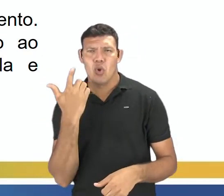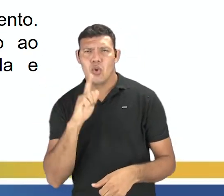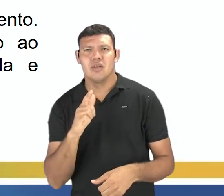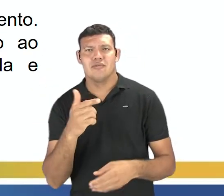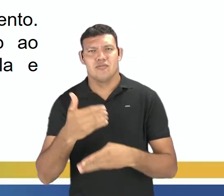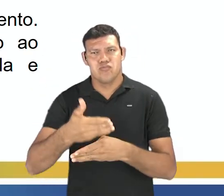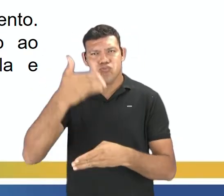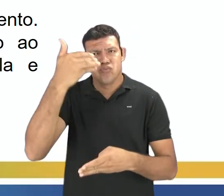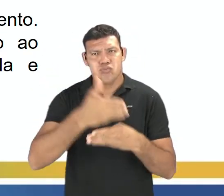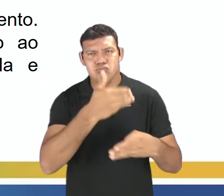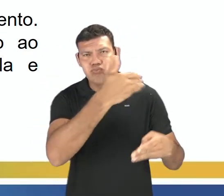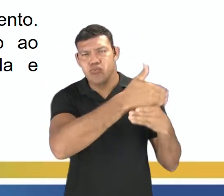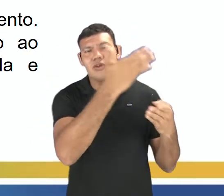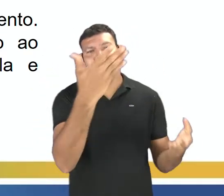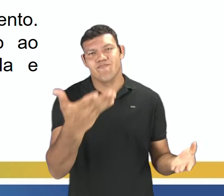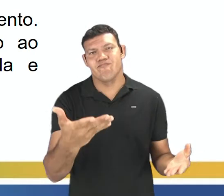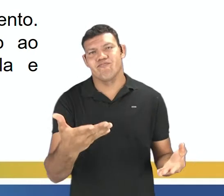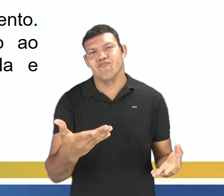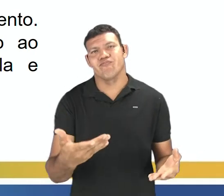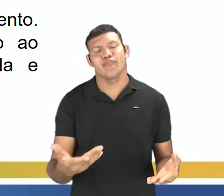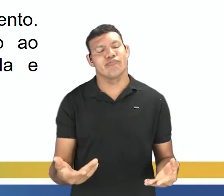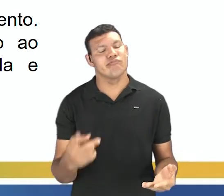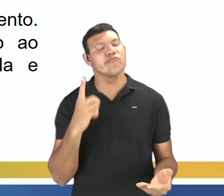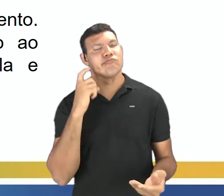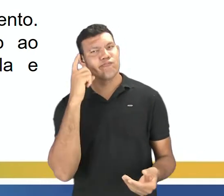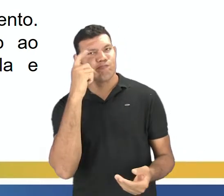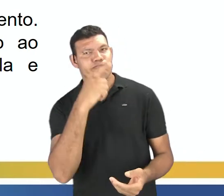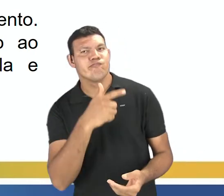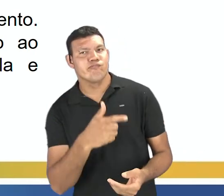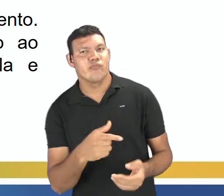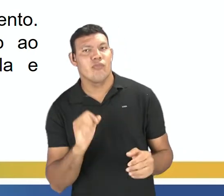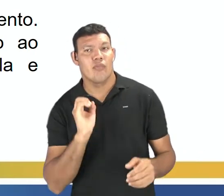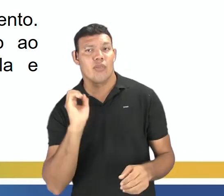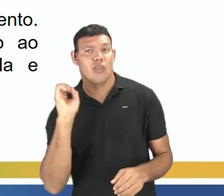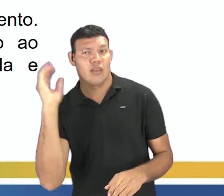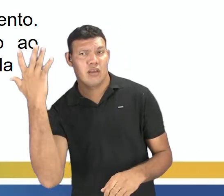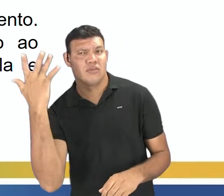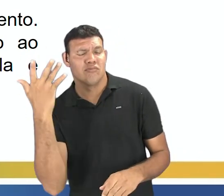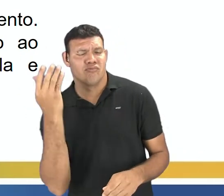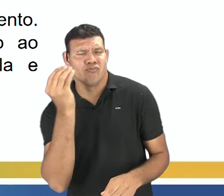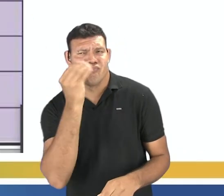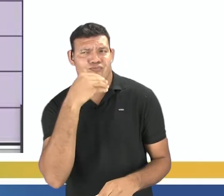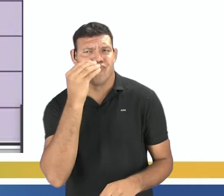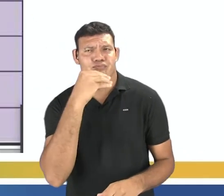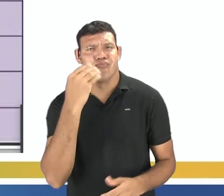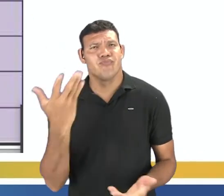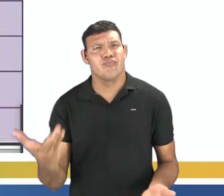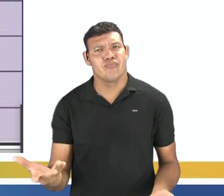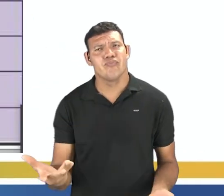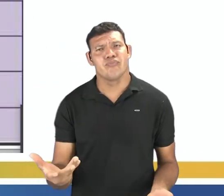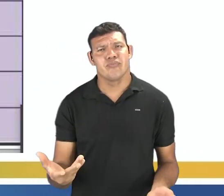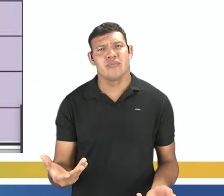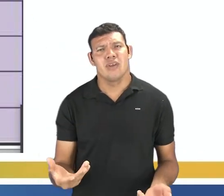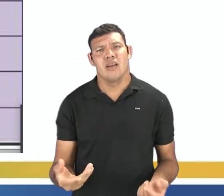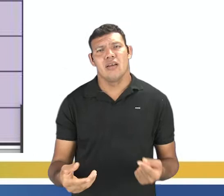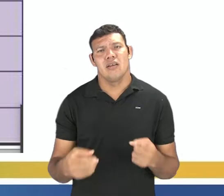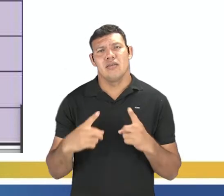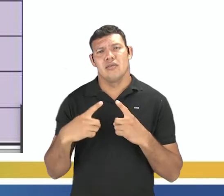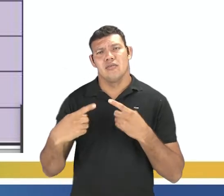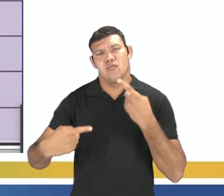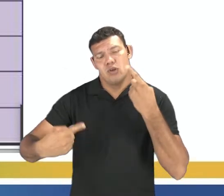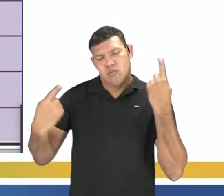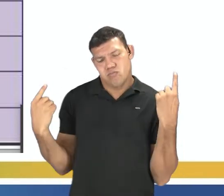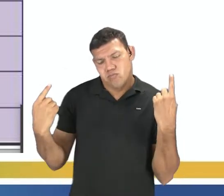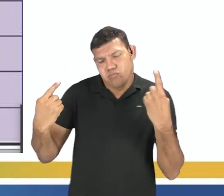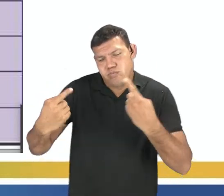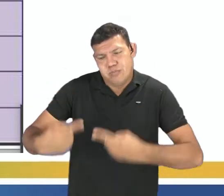forças. Pelo contrário, tudo isso que vai estar acontecendo vai fragmentar ainda mais, chegando a disputas, a